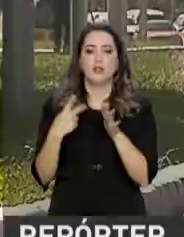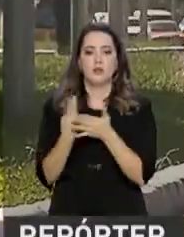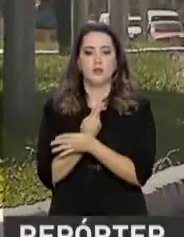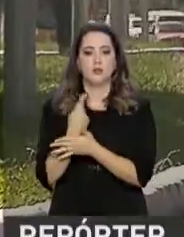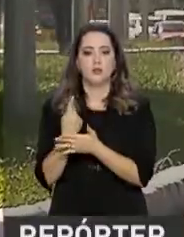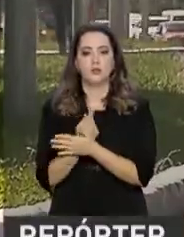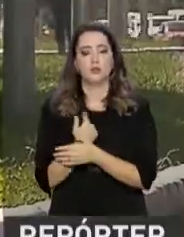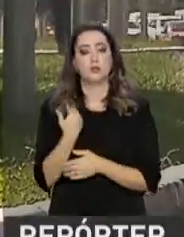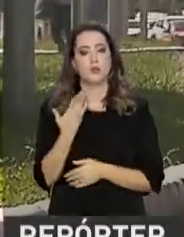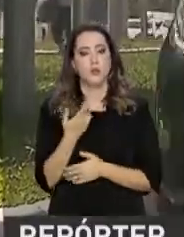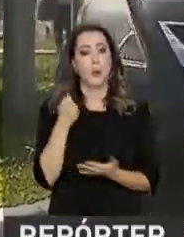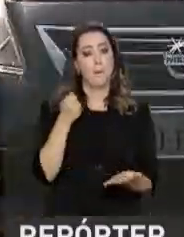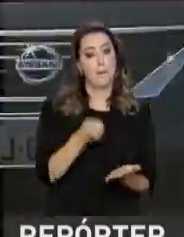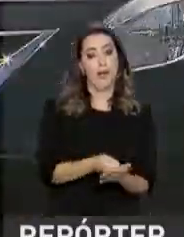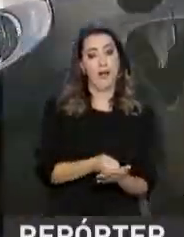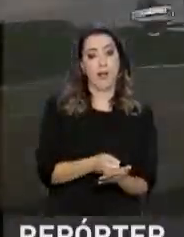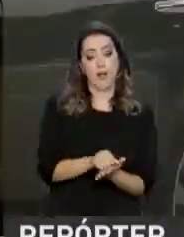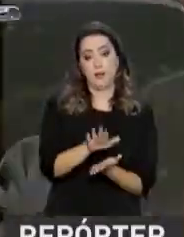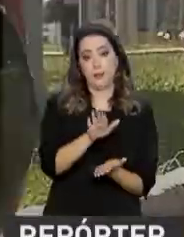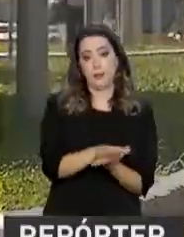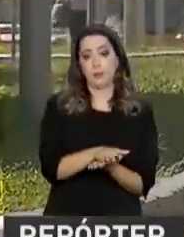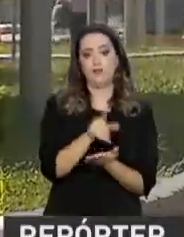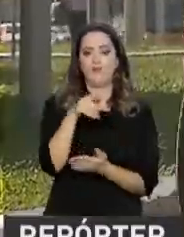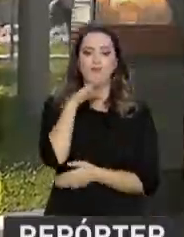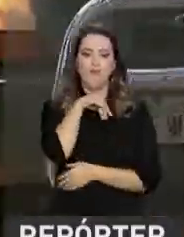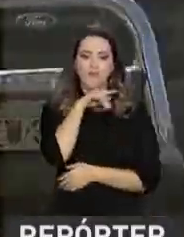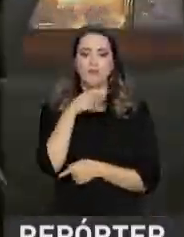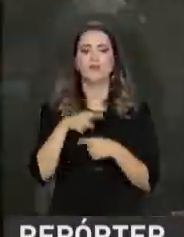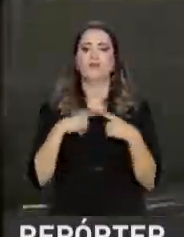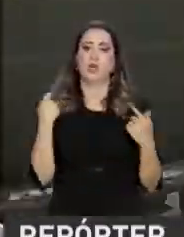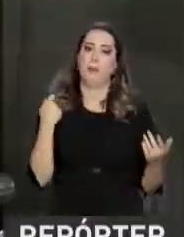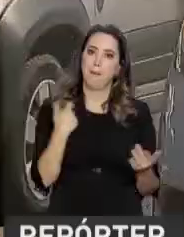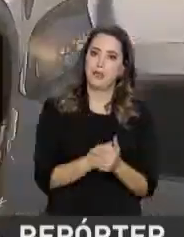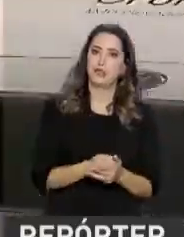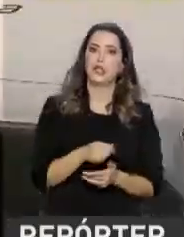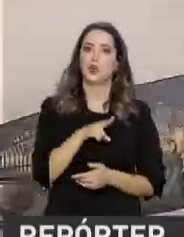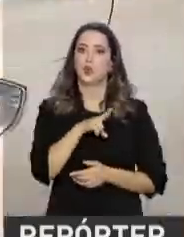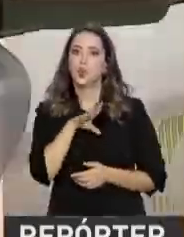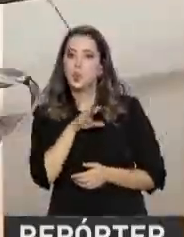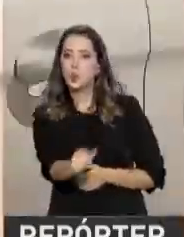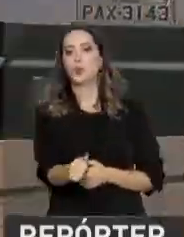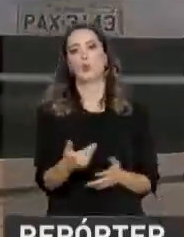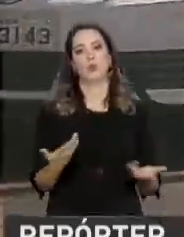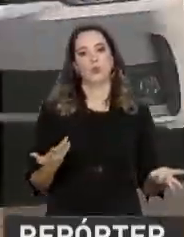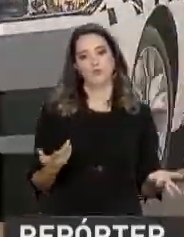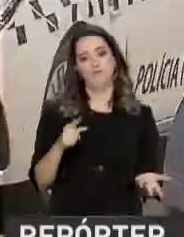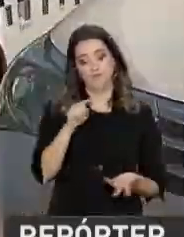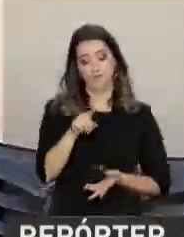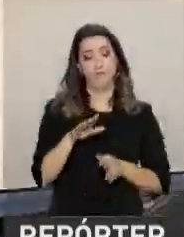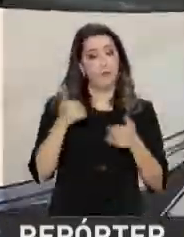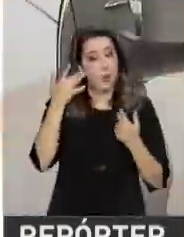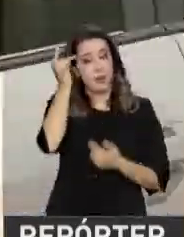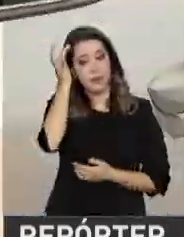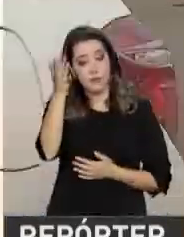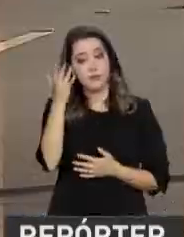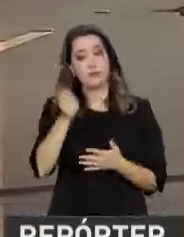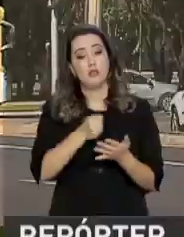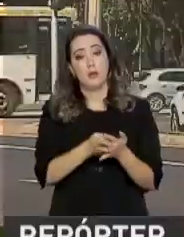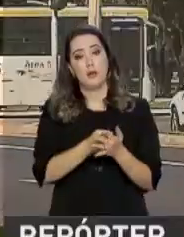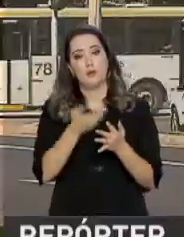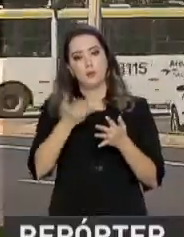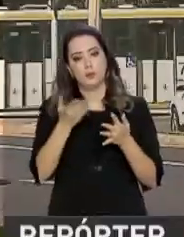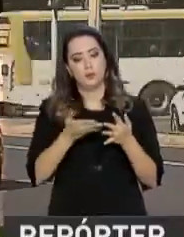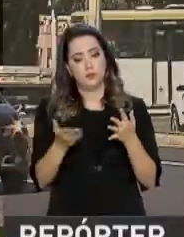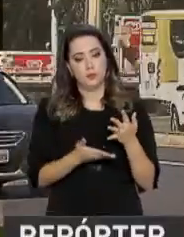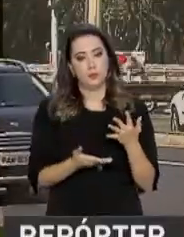aí. Pagar as multas é ruim, e ainda mais quando tem que ser à vista. Para facilitar a quitação das dívidas dos veículos,